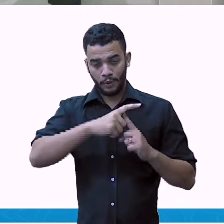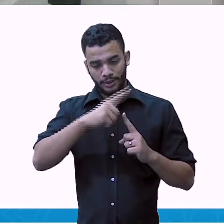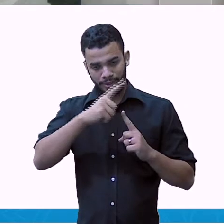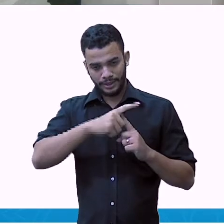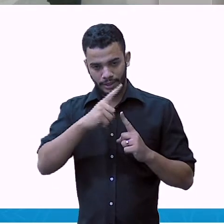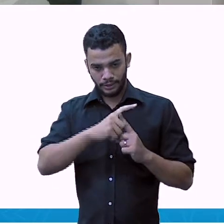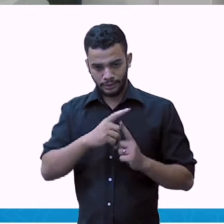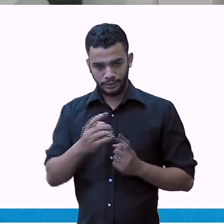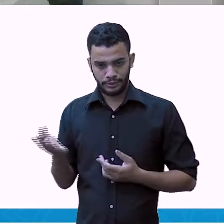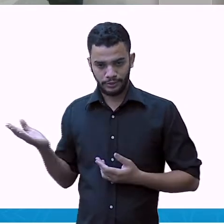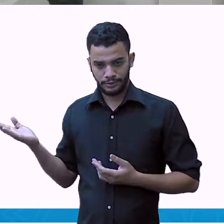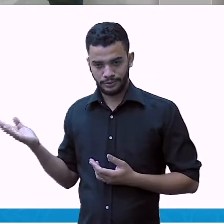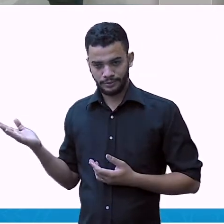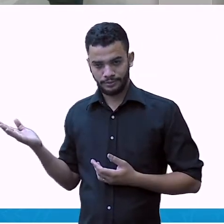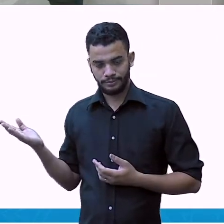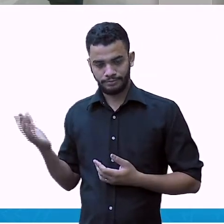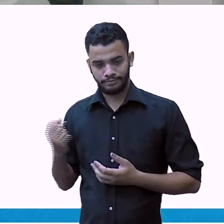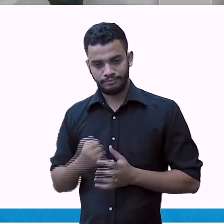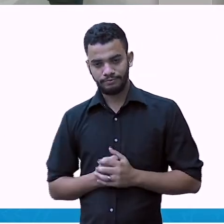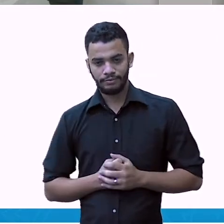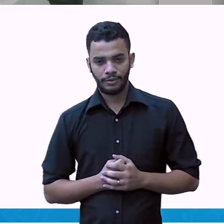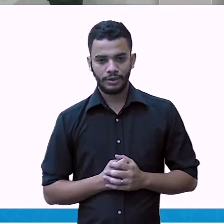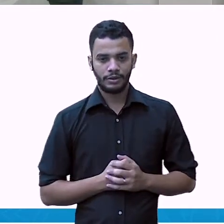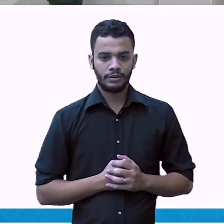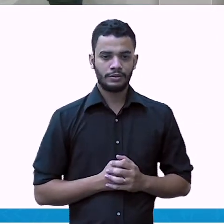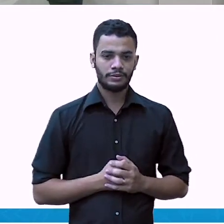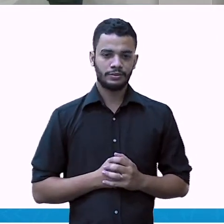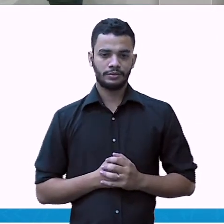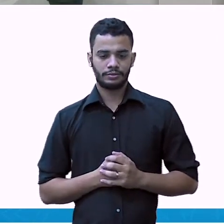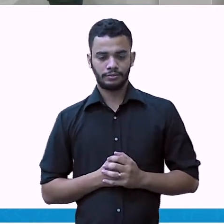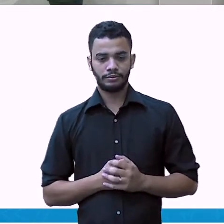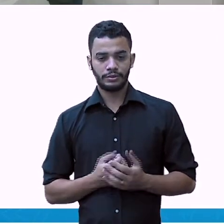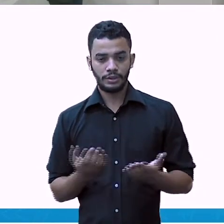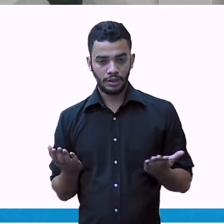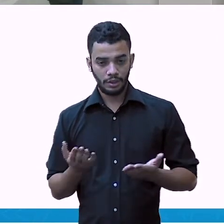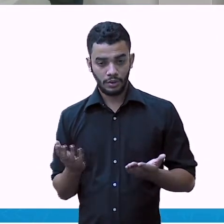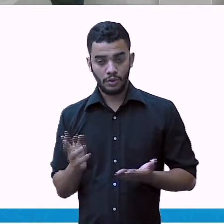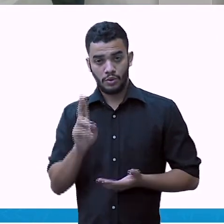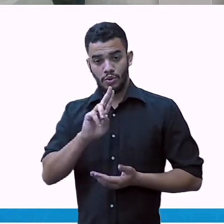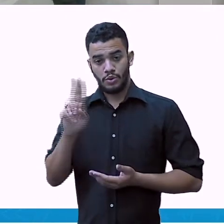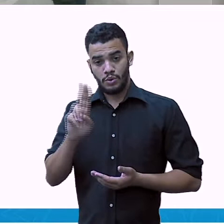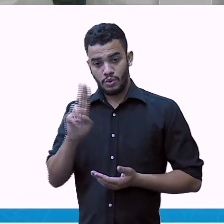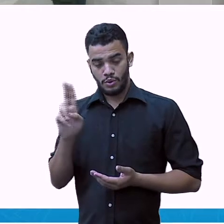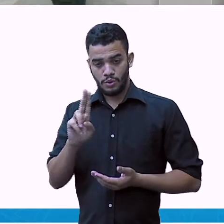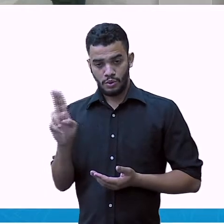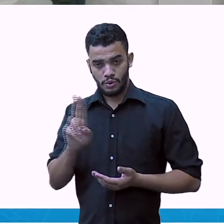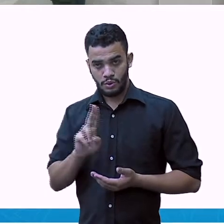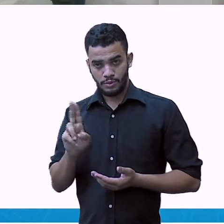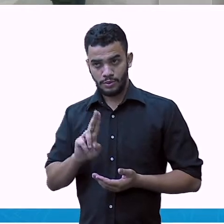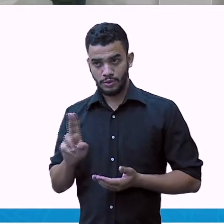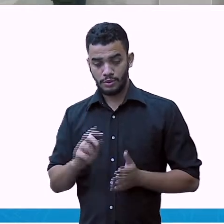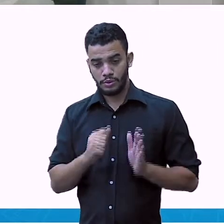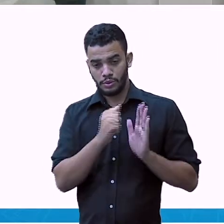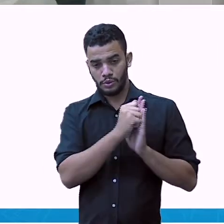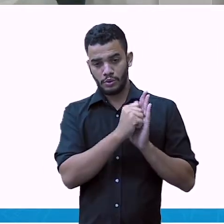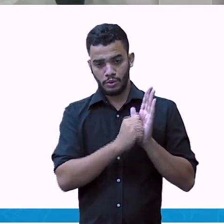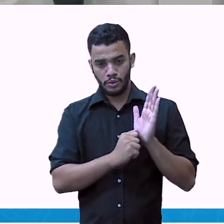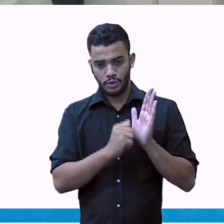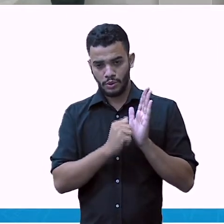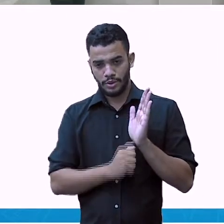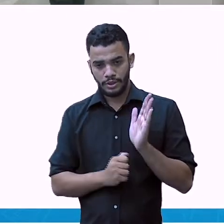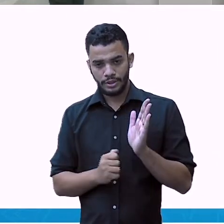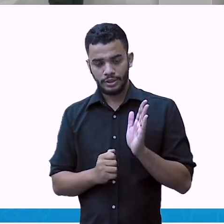vírgula, e agora nós vamos falar o nome do algarismo e o nome da